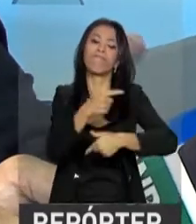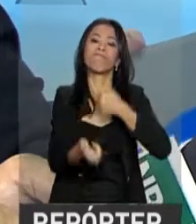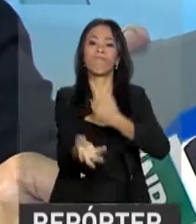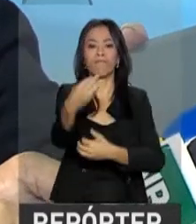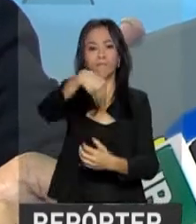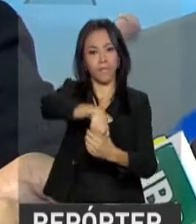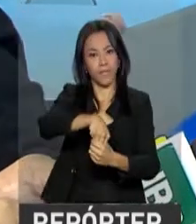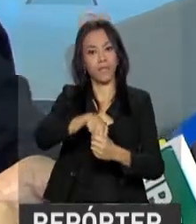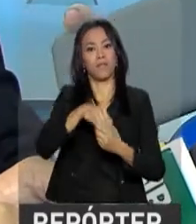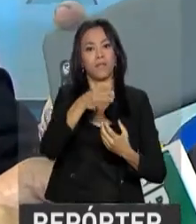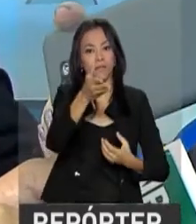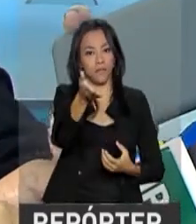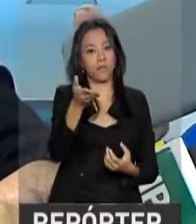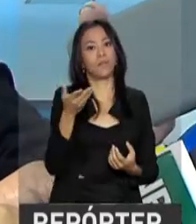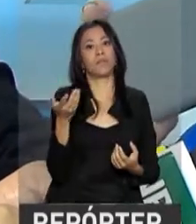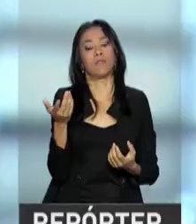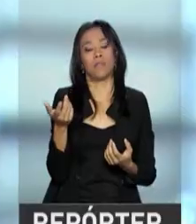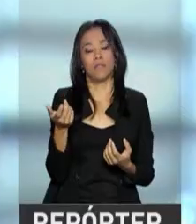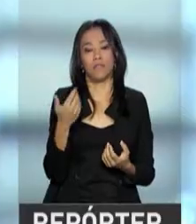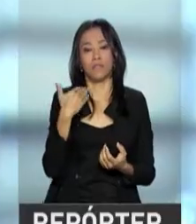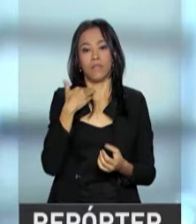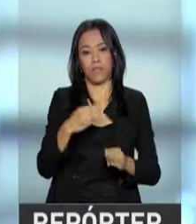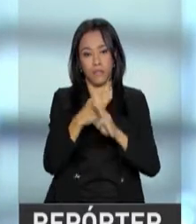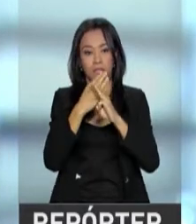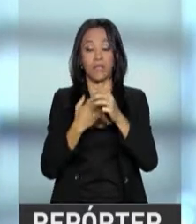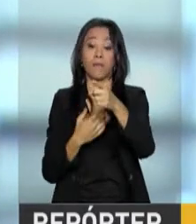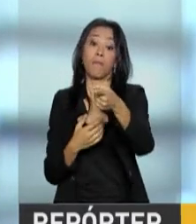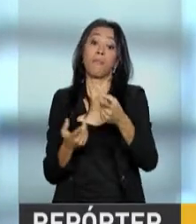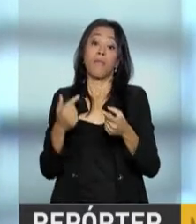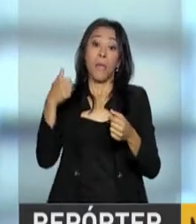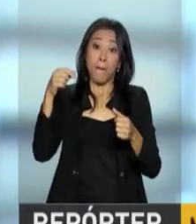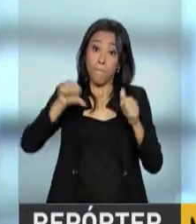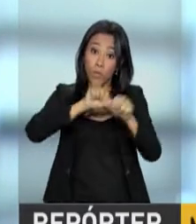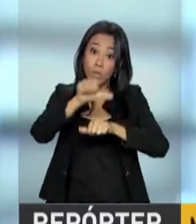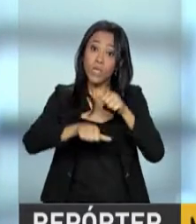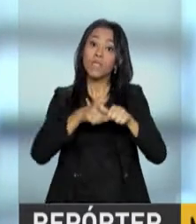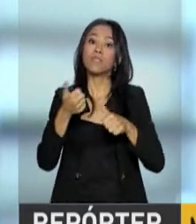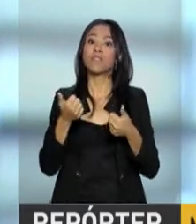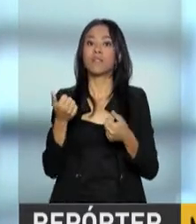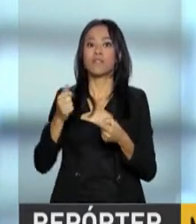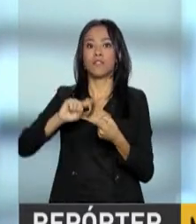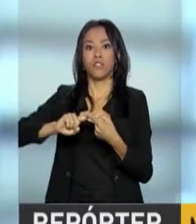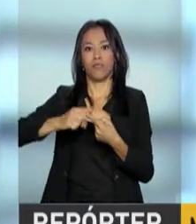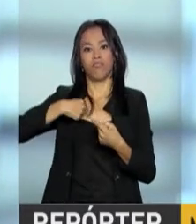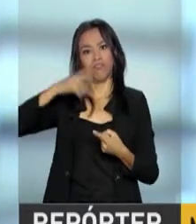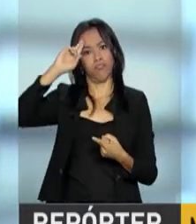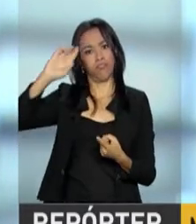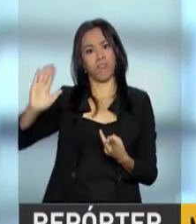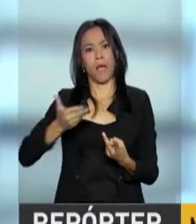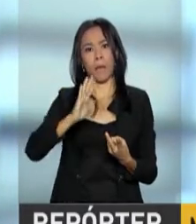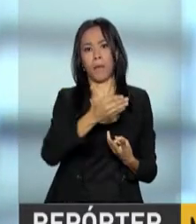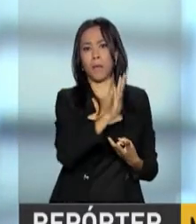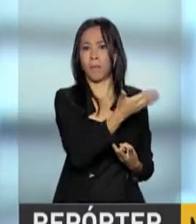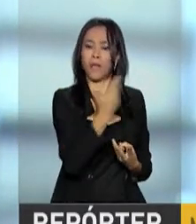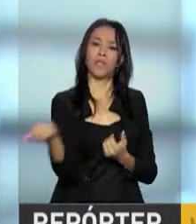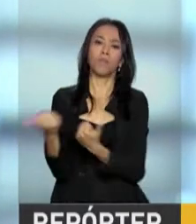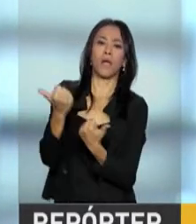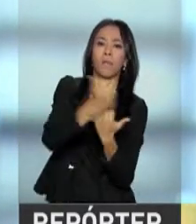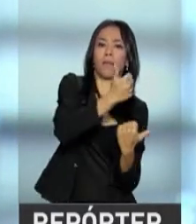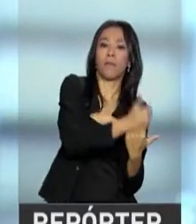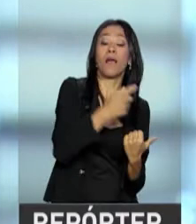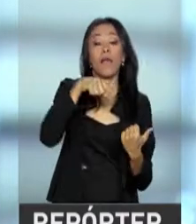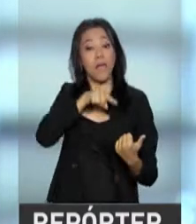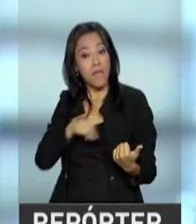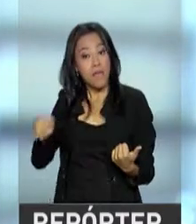um eixo que tem que ser explorado. Essas mudanças no comando desses ministérios já estavam previstas. Os ex-ministros